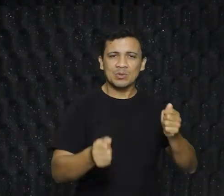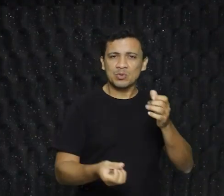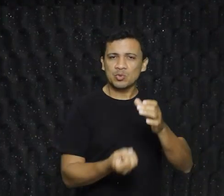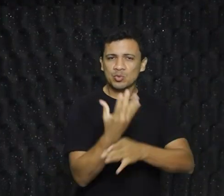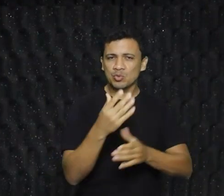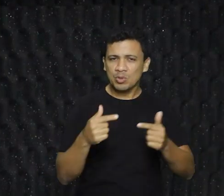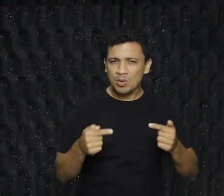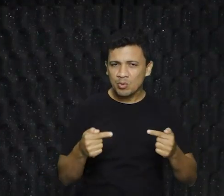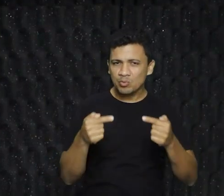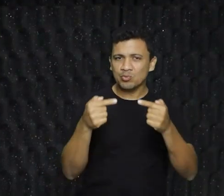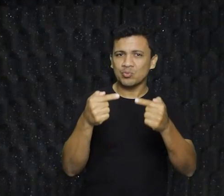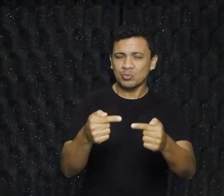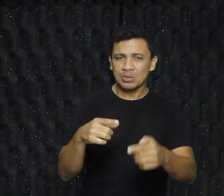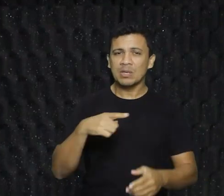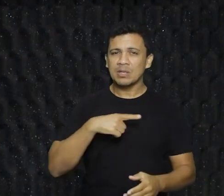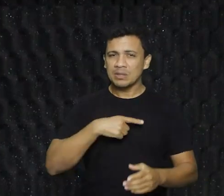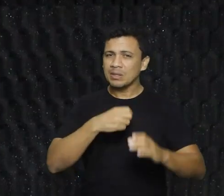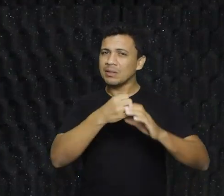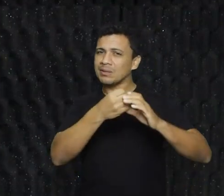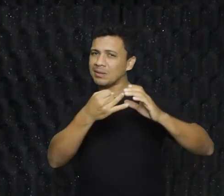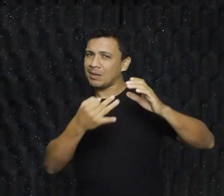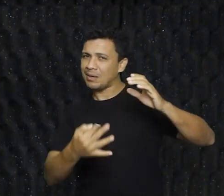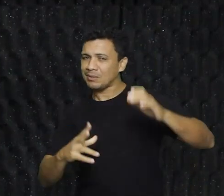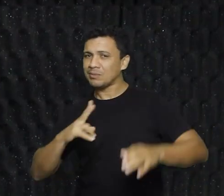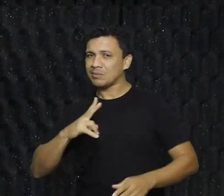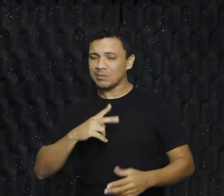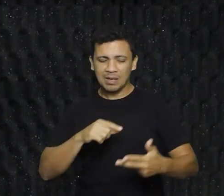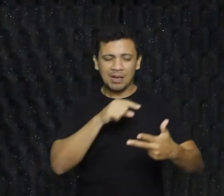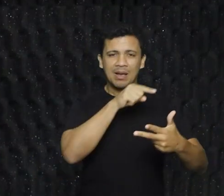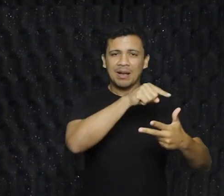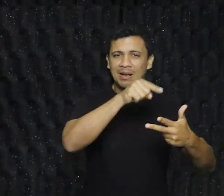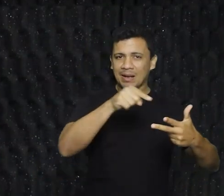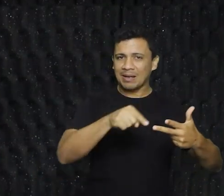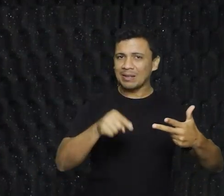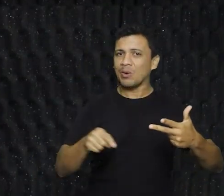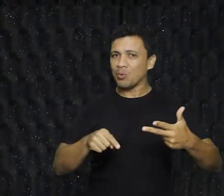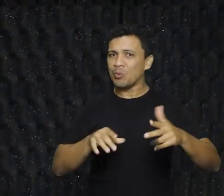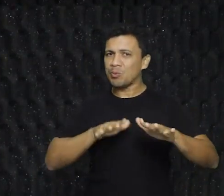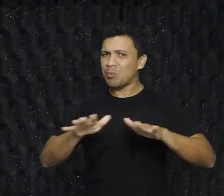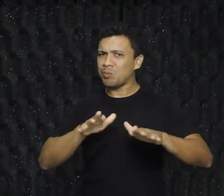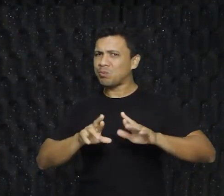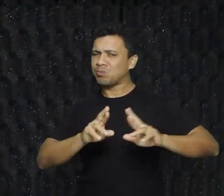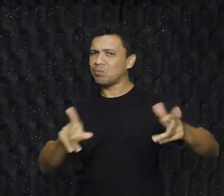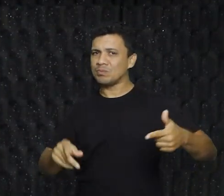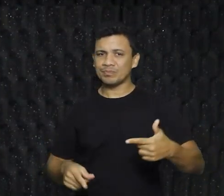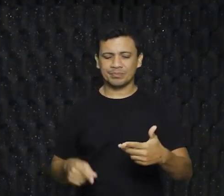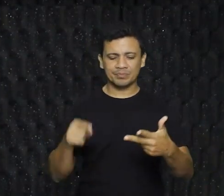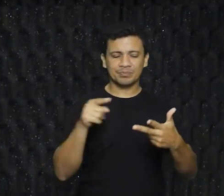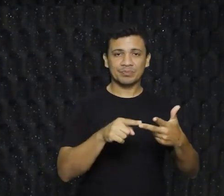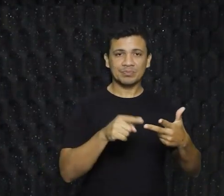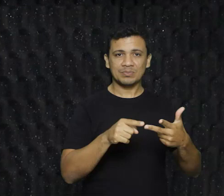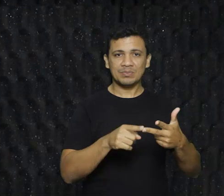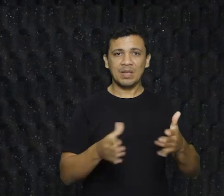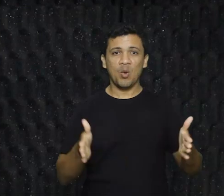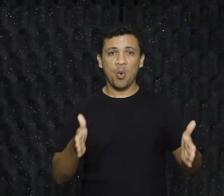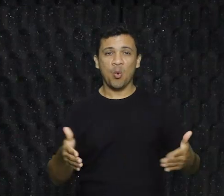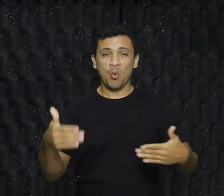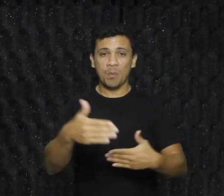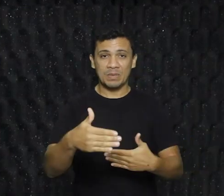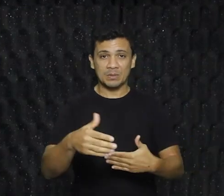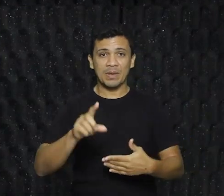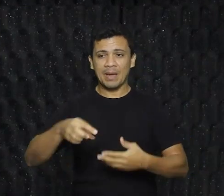características bem peculiares e cada uma defende uma coisa. O cubismo, aquela de Pablo Picasso, que a gente vai falar na